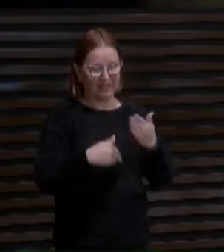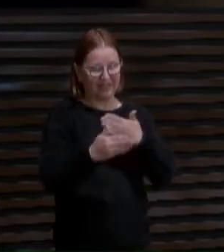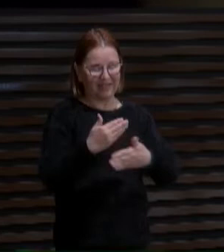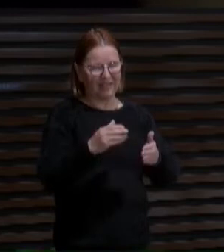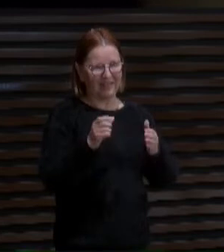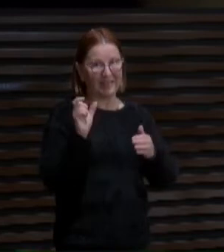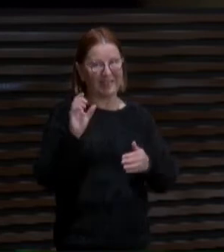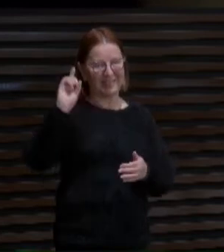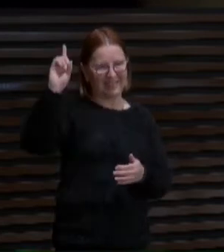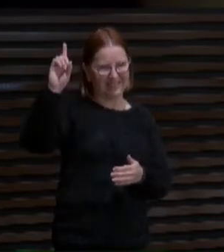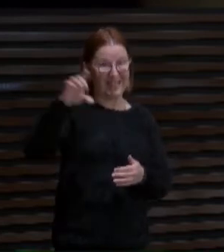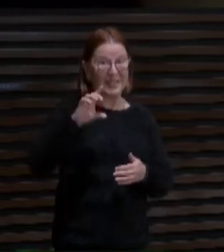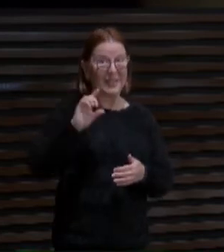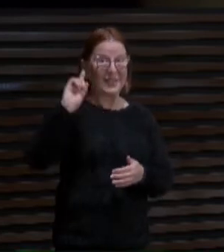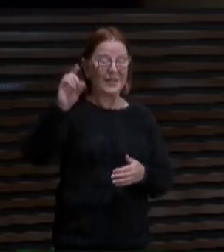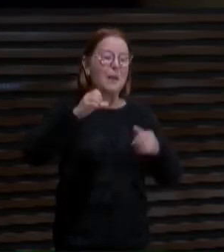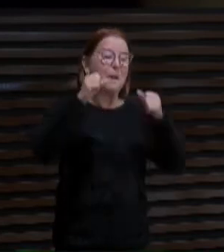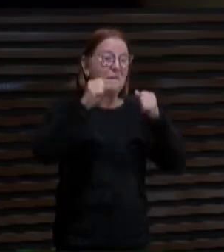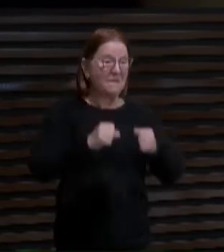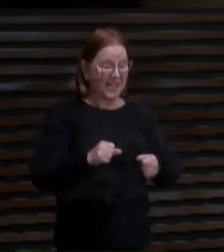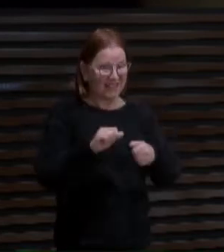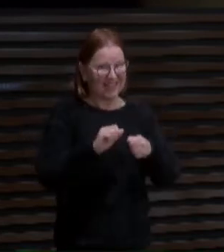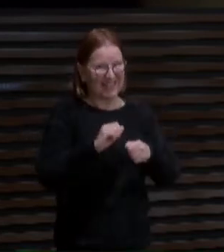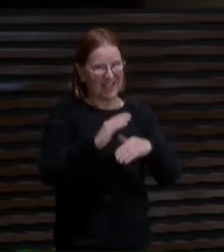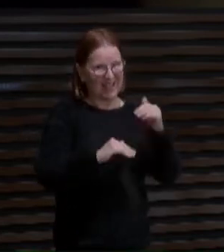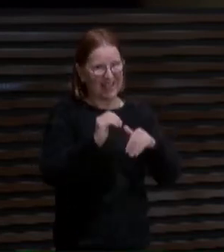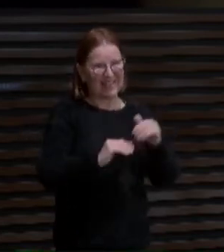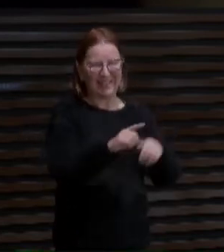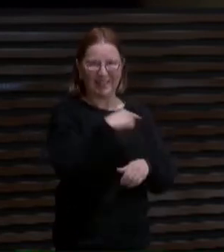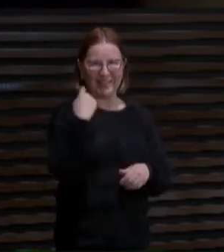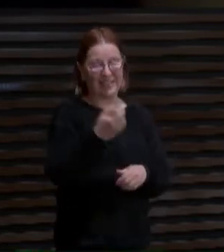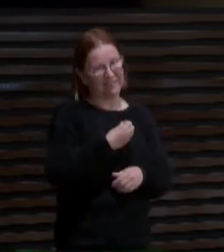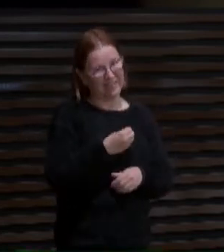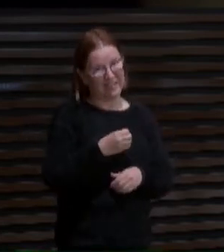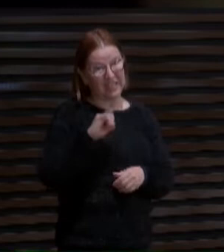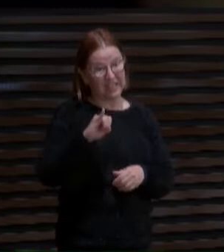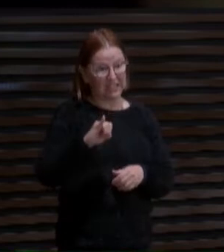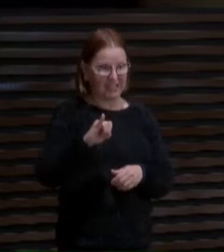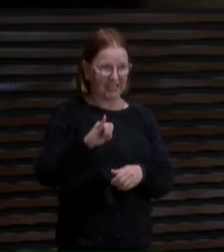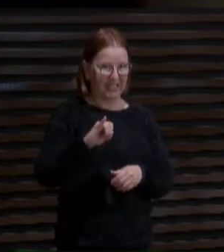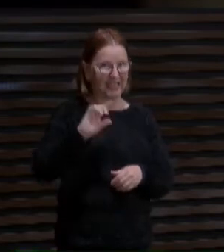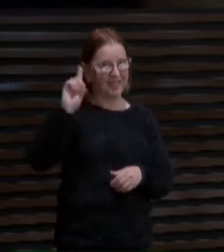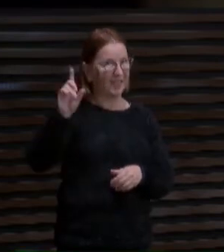e só Deus pode fazer isso nas nossas vidas se ele não fizer nós estamos perdidos então